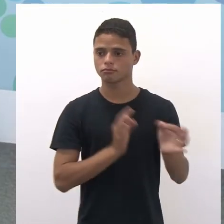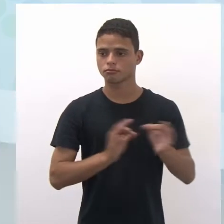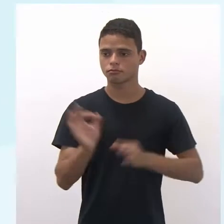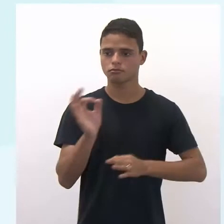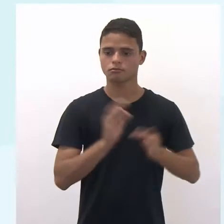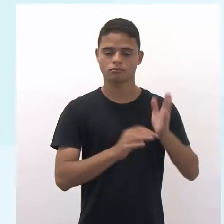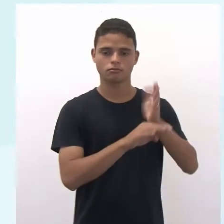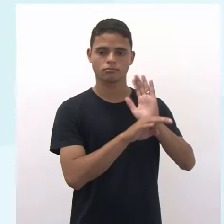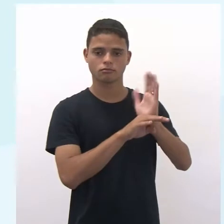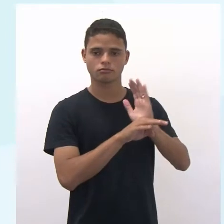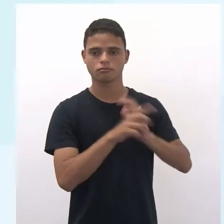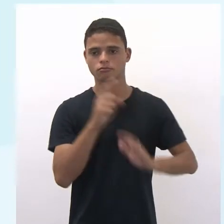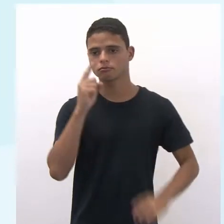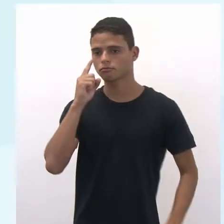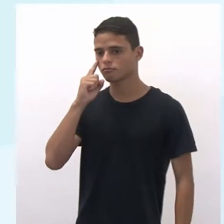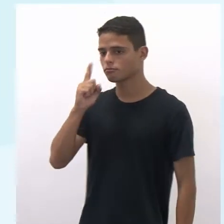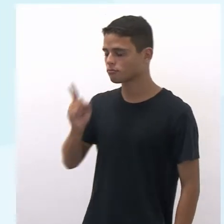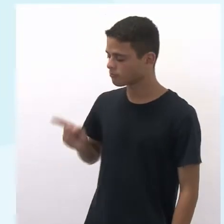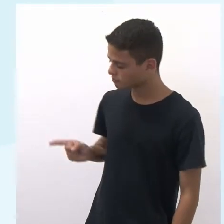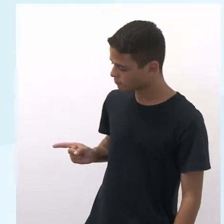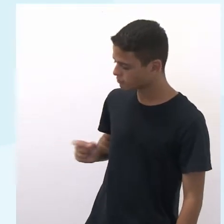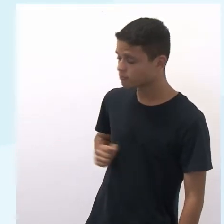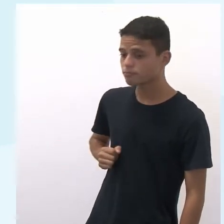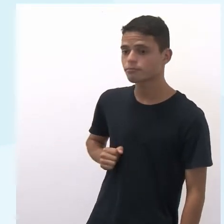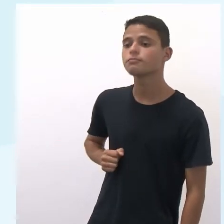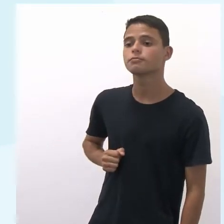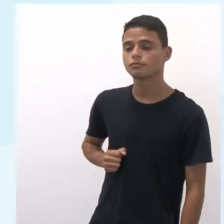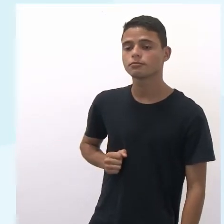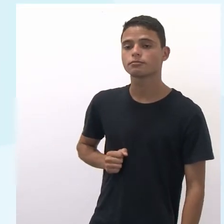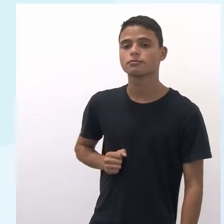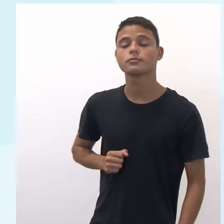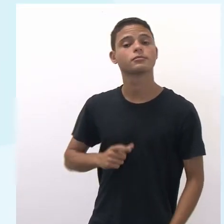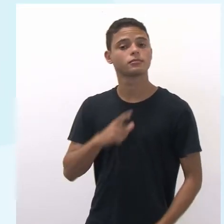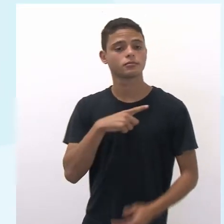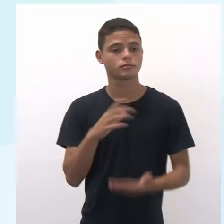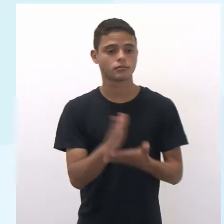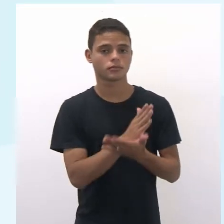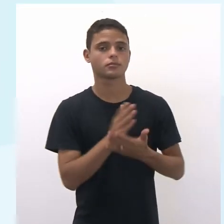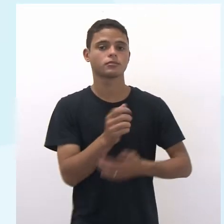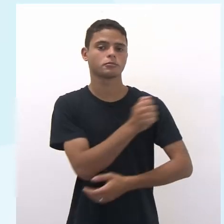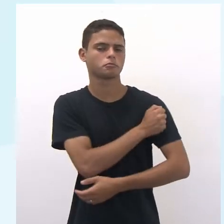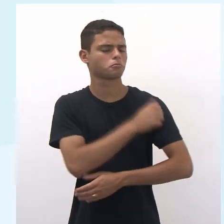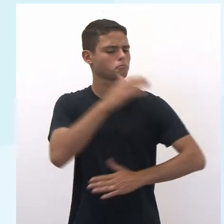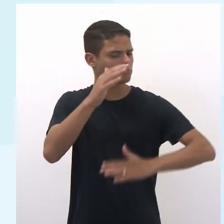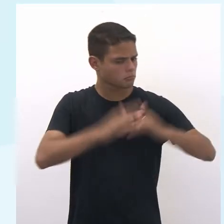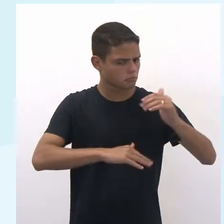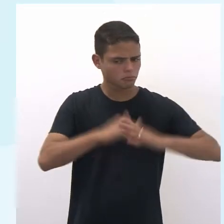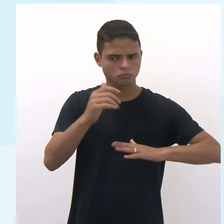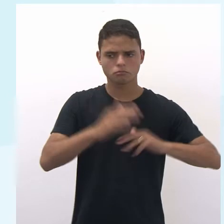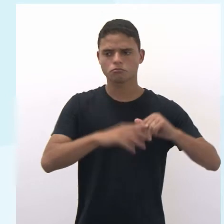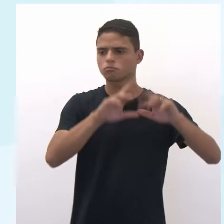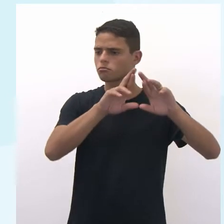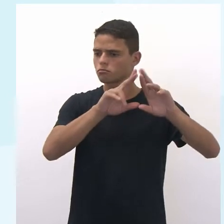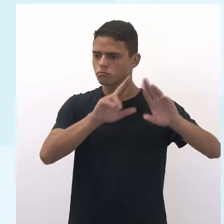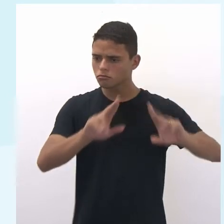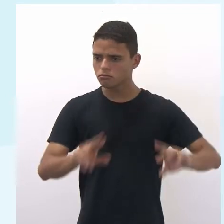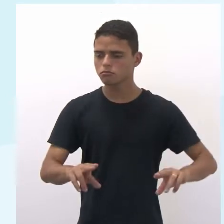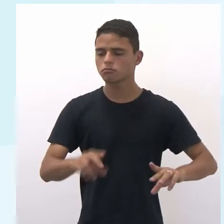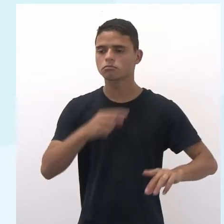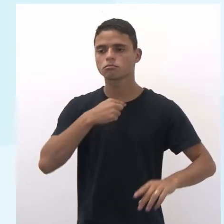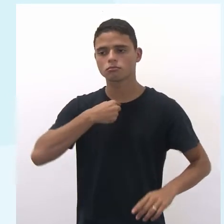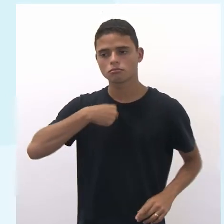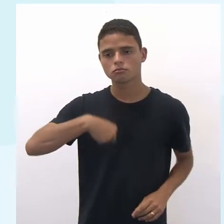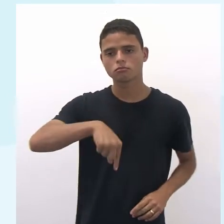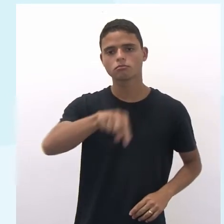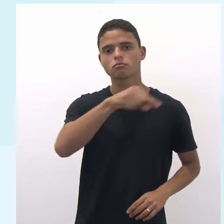que o instigou, né? Nós temos alunos com múltiplos talentos, então eu já até, em sala de aula,